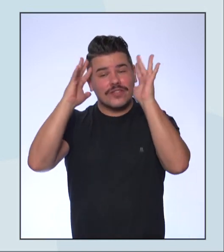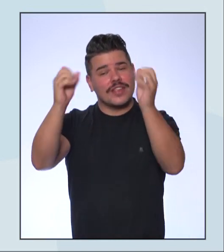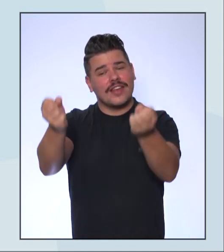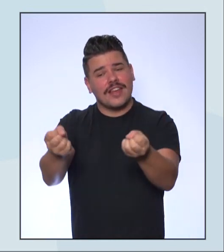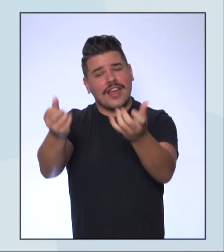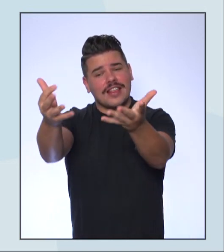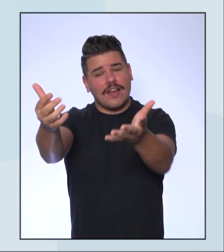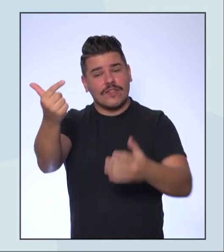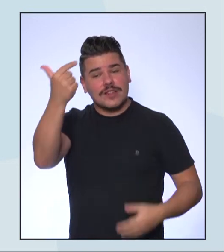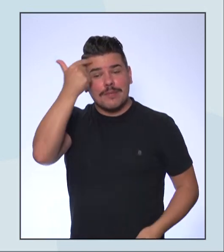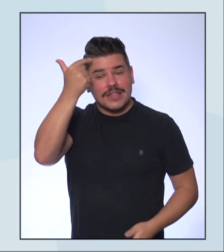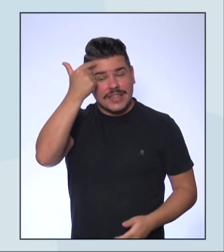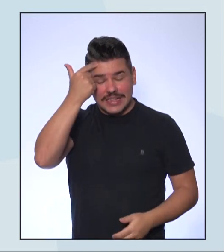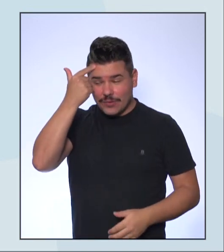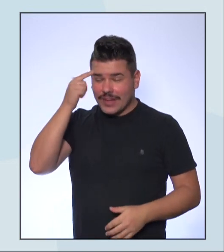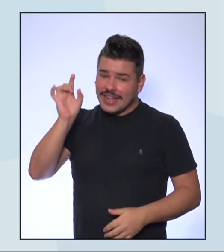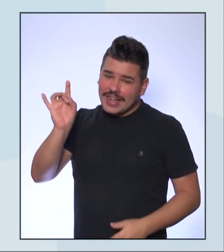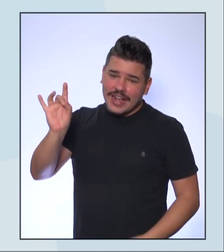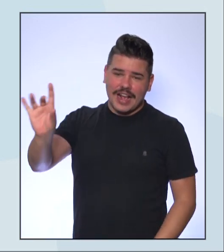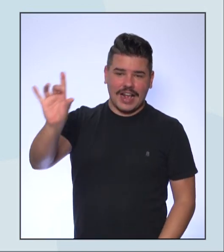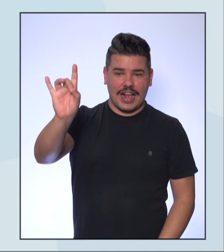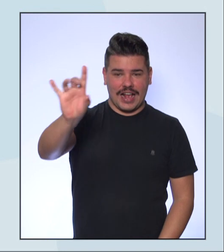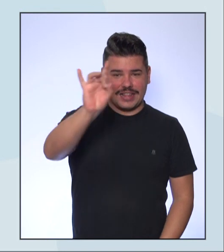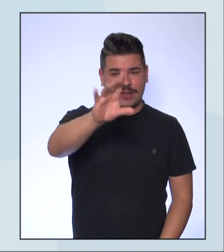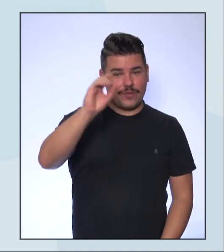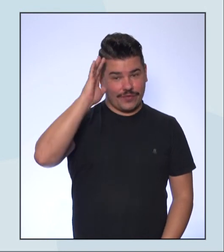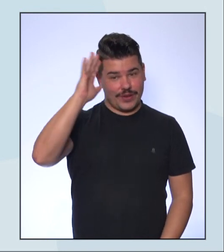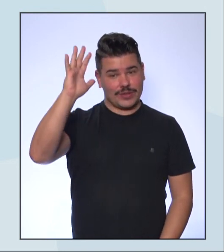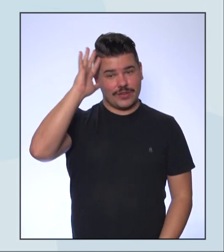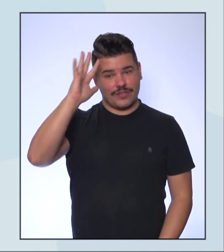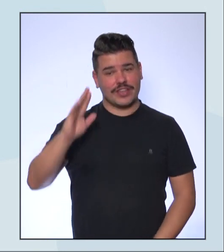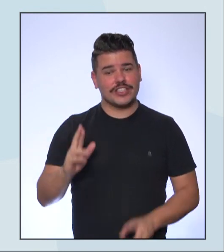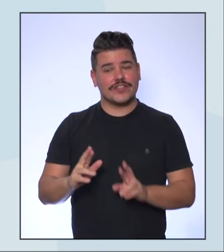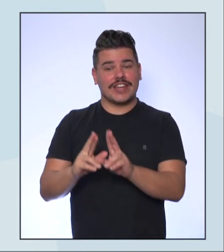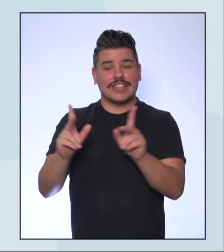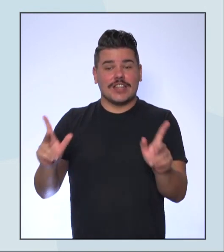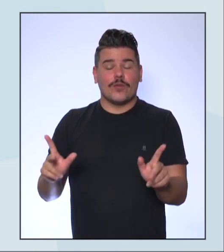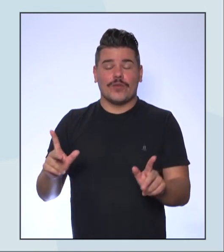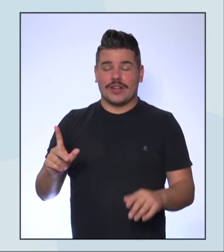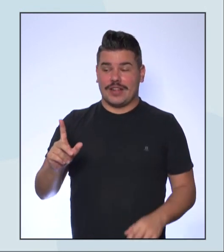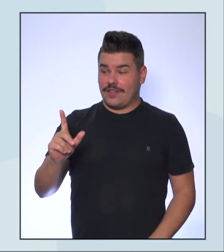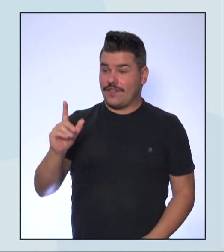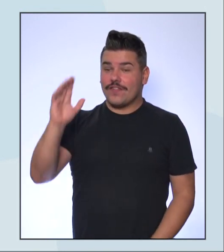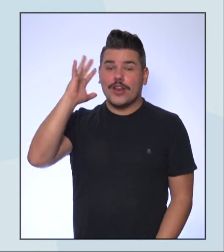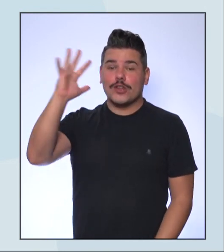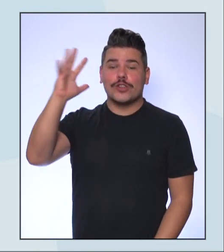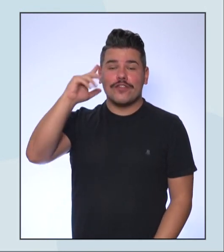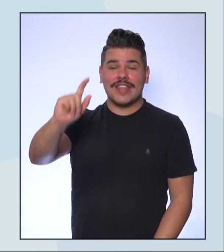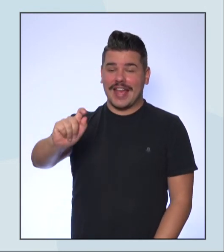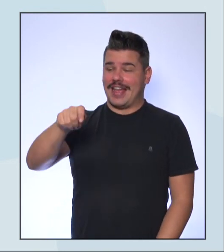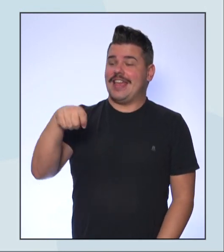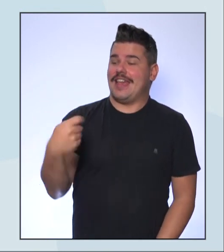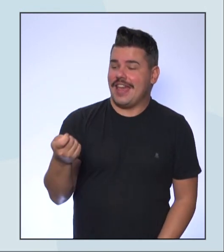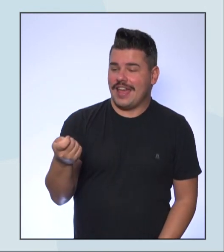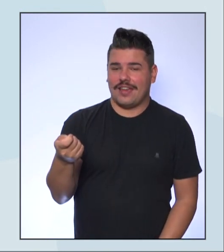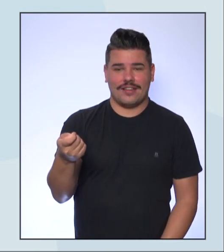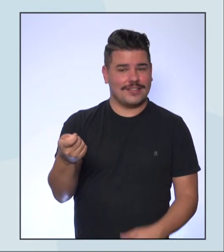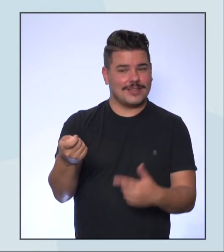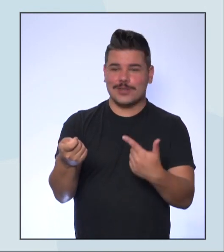gente faz. Tá? Se nós não temos uma definição de filosofia, é importante que a gente pense